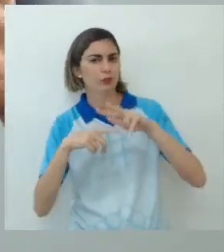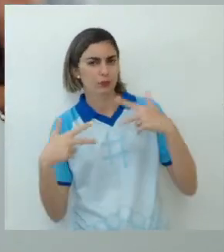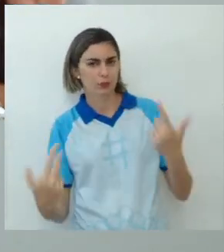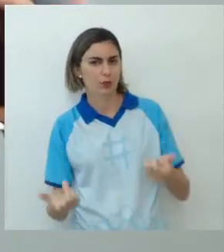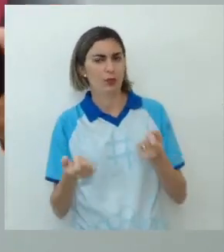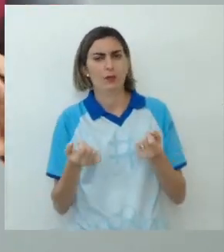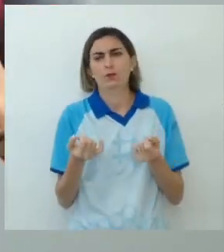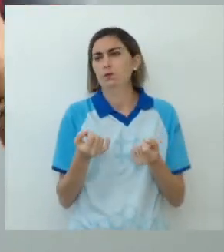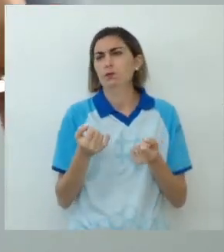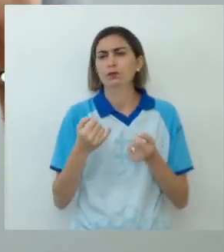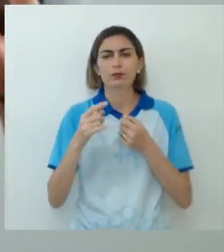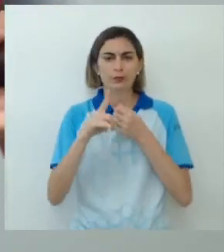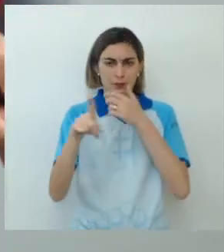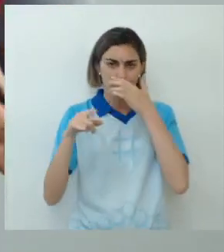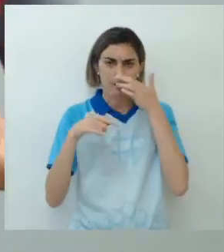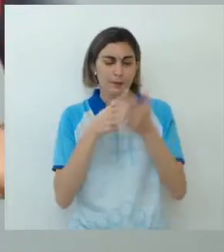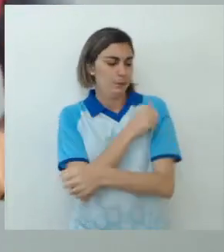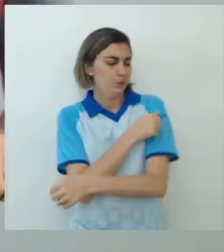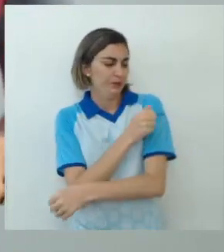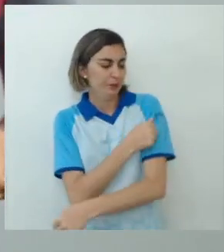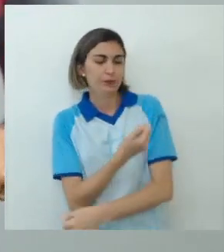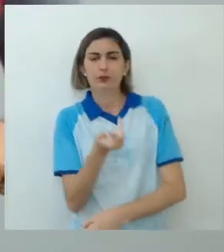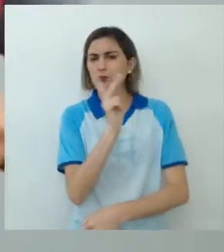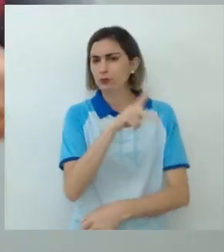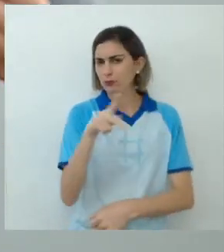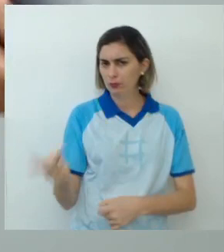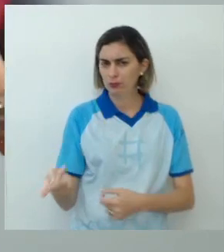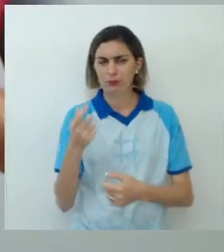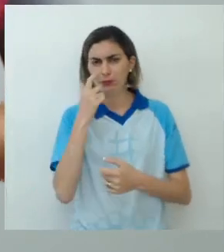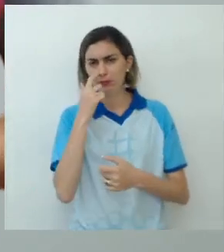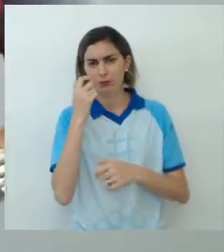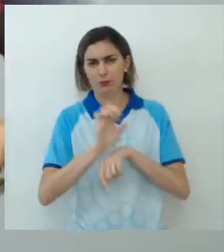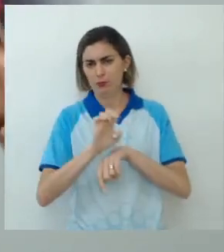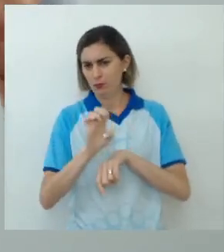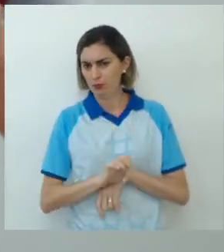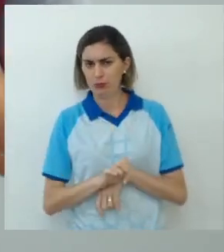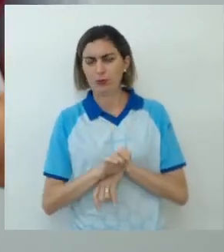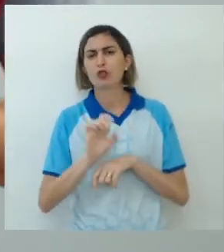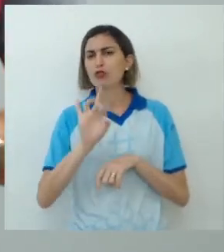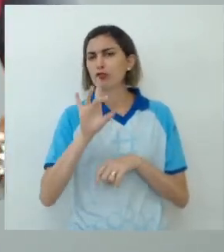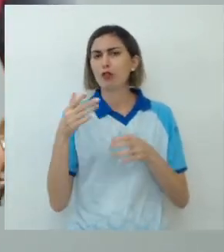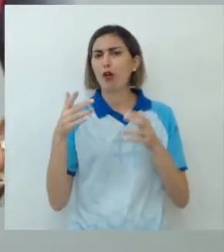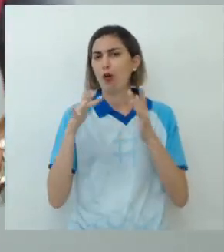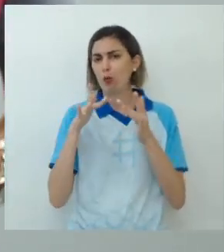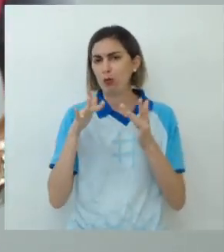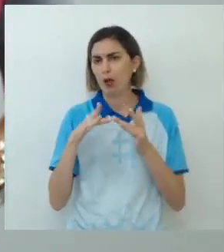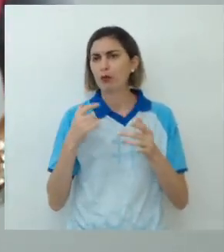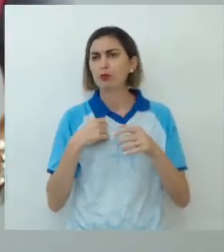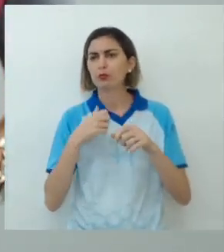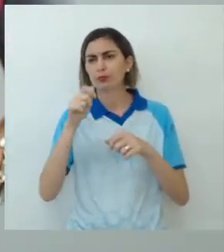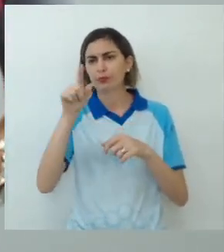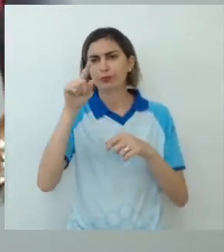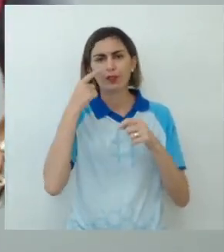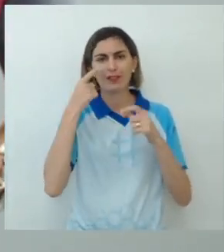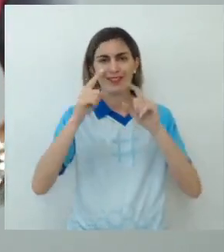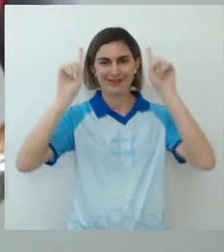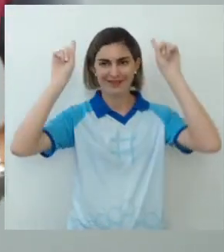não importa se você é aluno, se você é professor do estado de Pernambuco, é só entrar em contato,